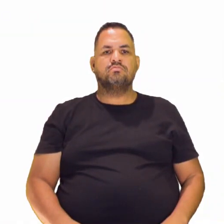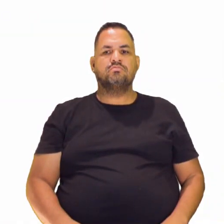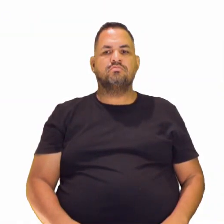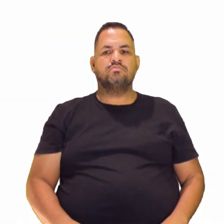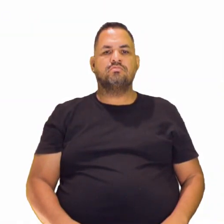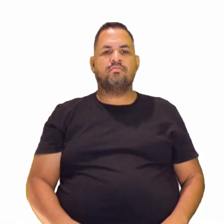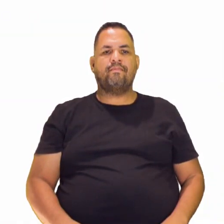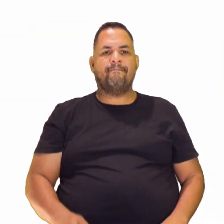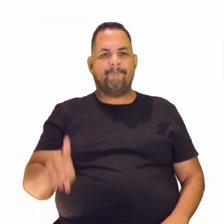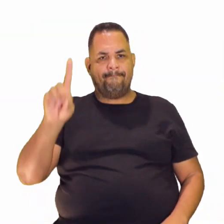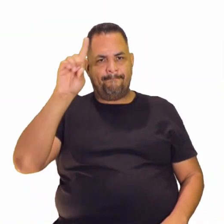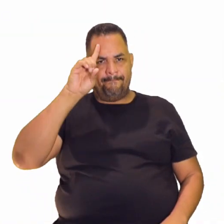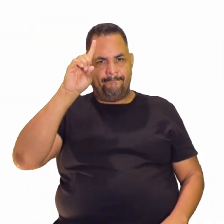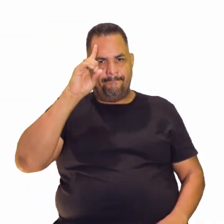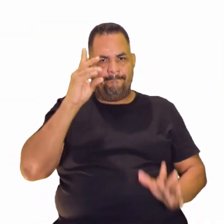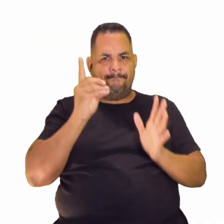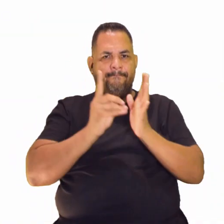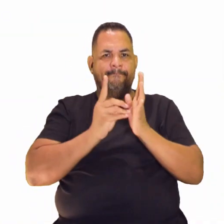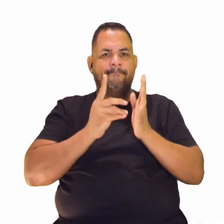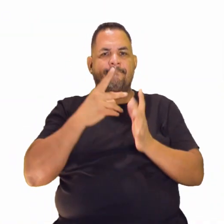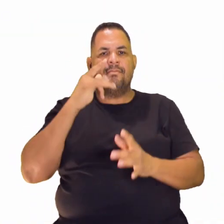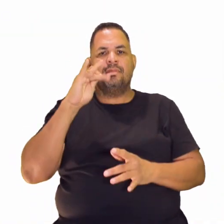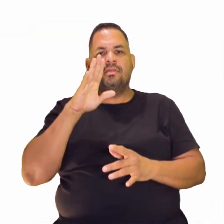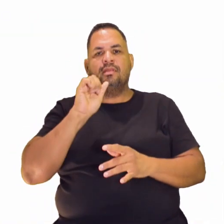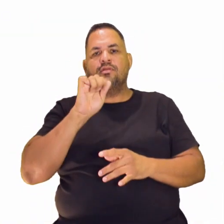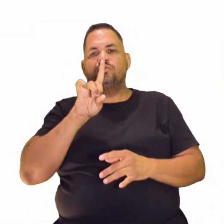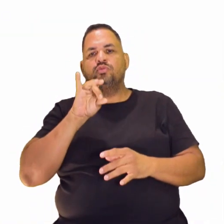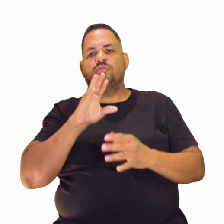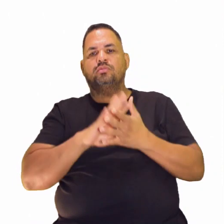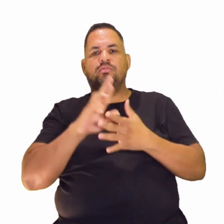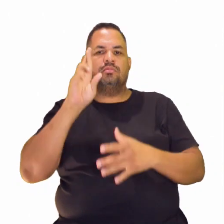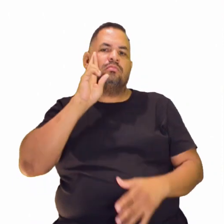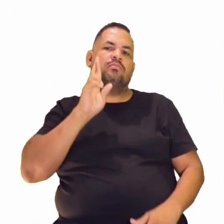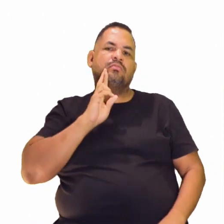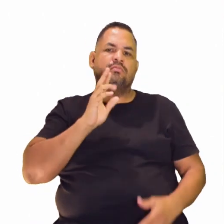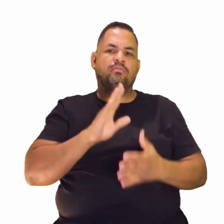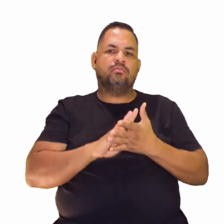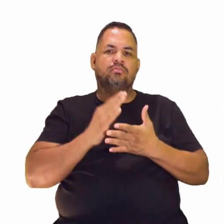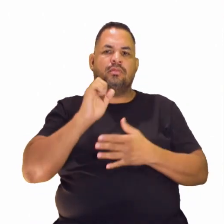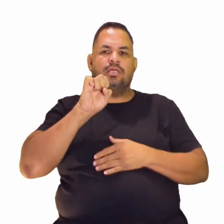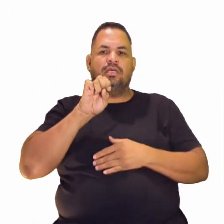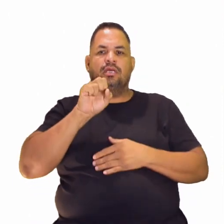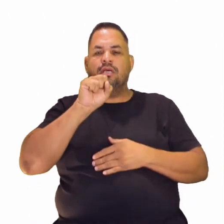Tá? O dia a dia dos índios Paité-Suruí, de Rondônia, e